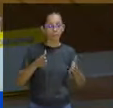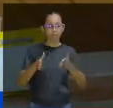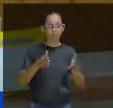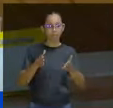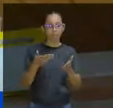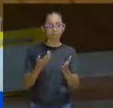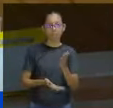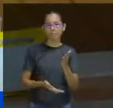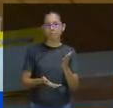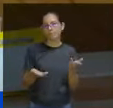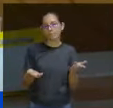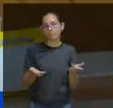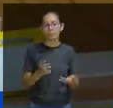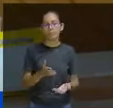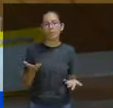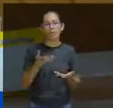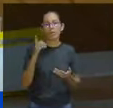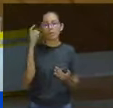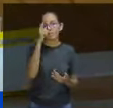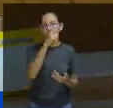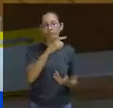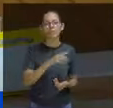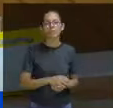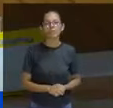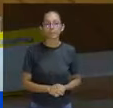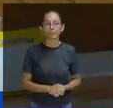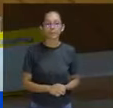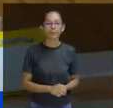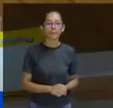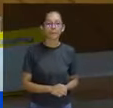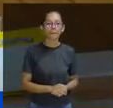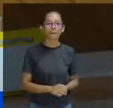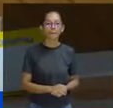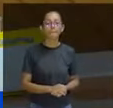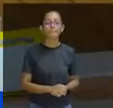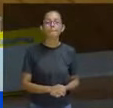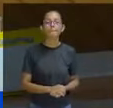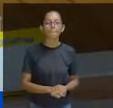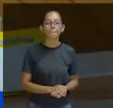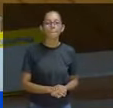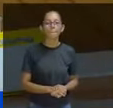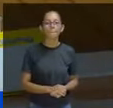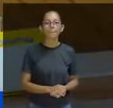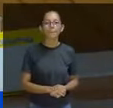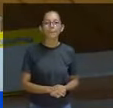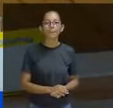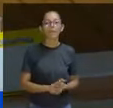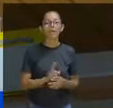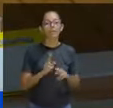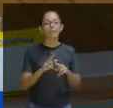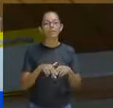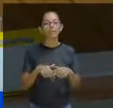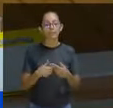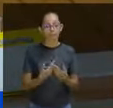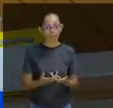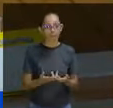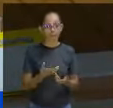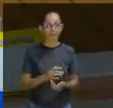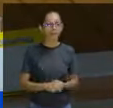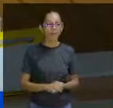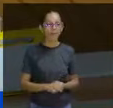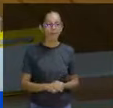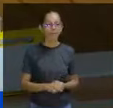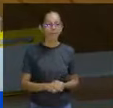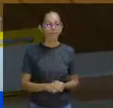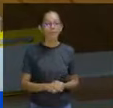oportuno e, portanto, não teria mesmo como aferir os documentos juntados na data de ontem. Por essas razões, senhor presidente, em complemento ao